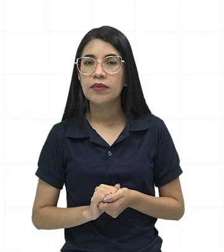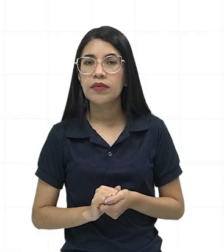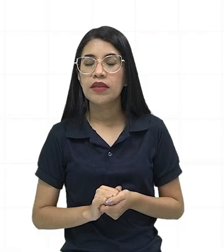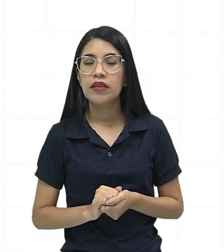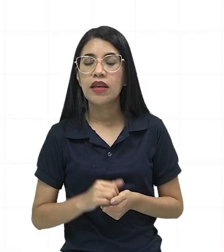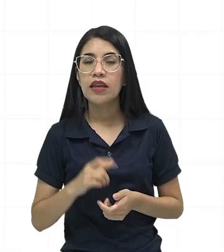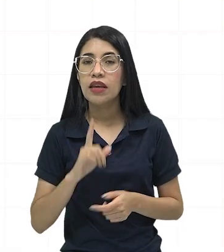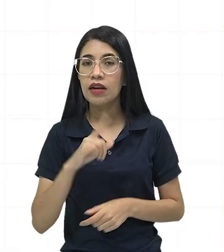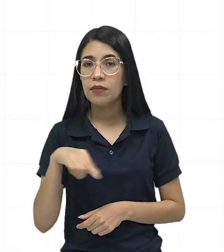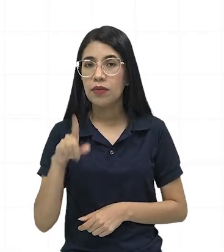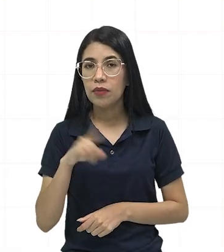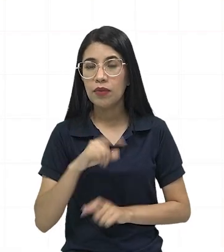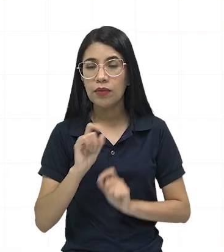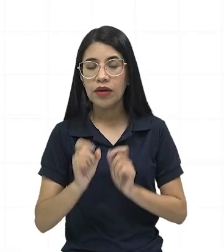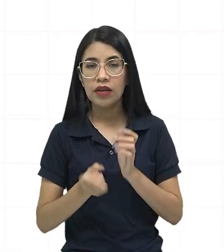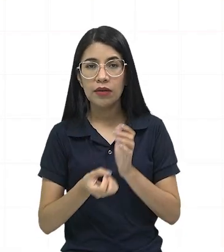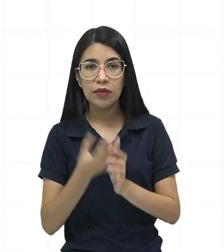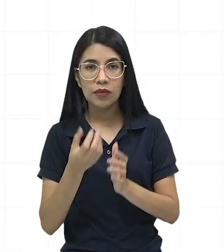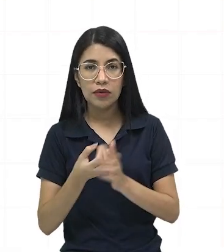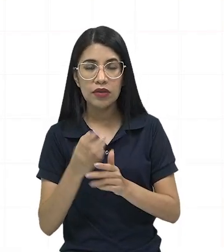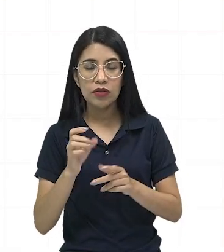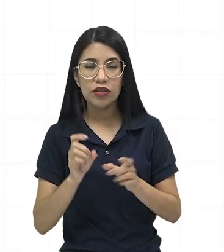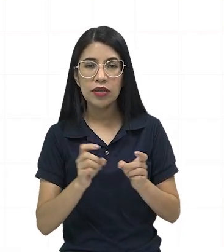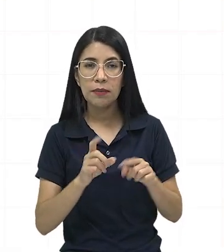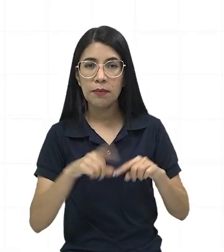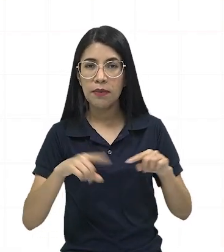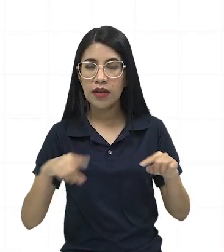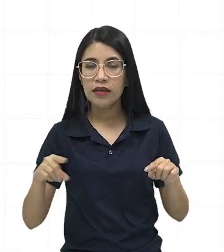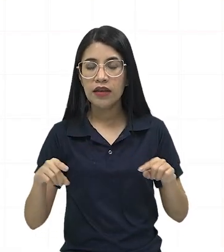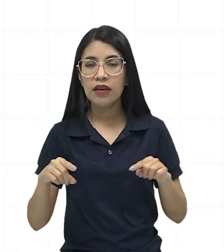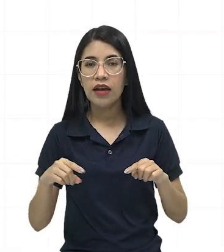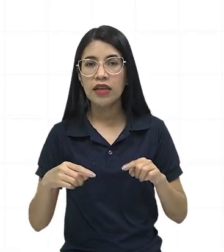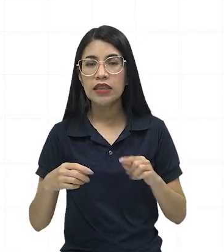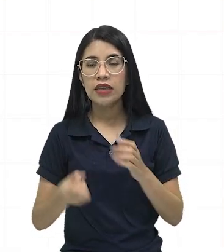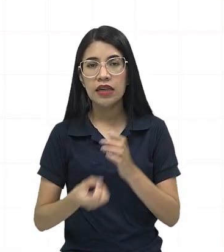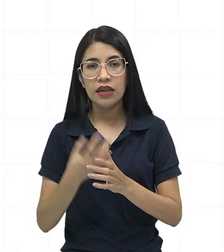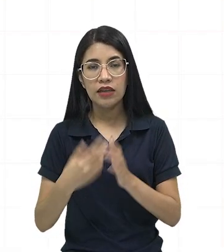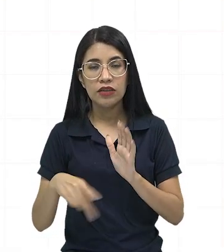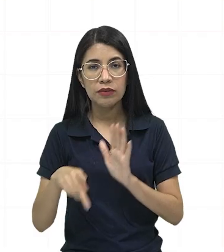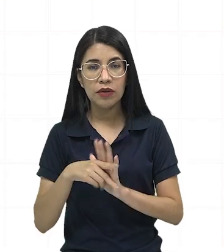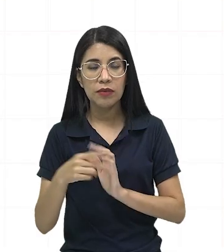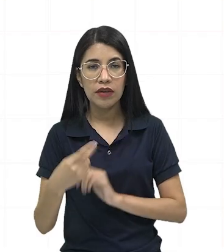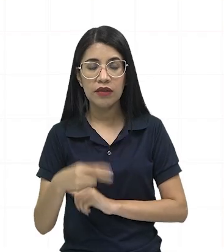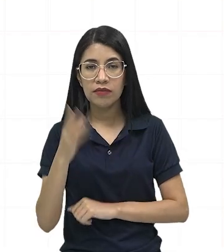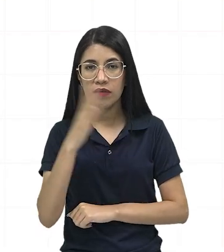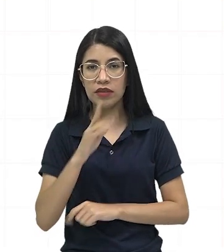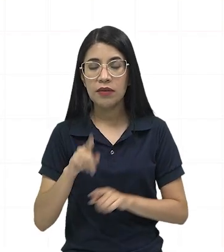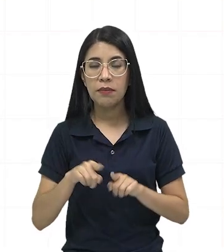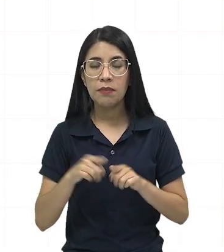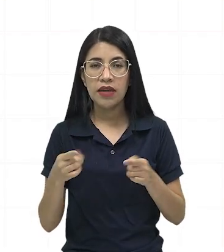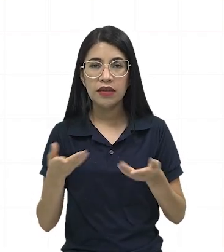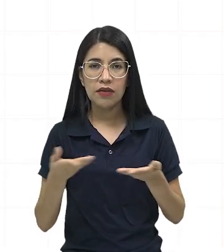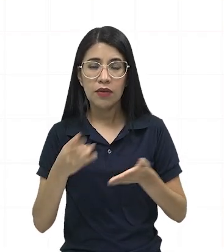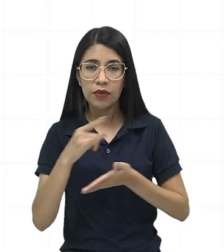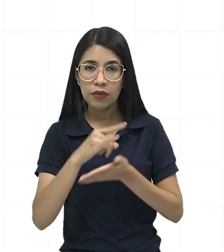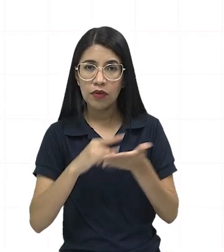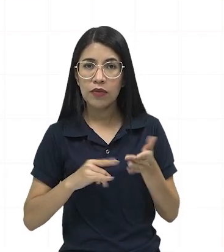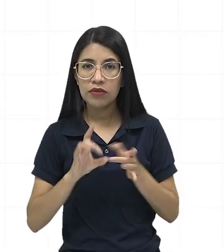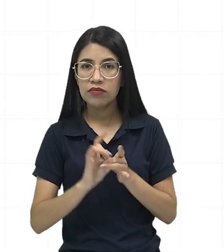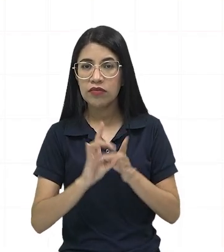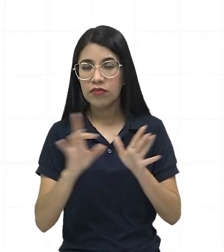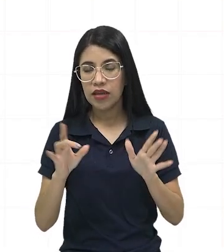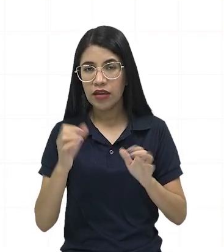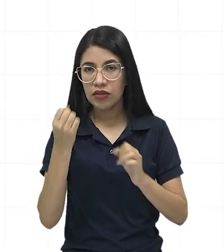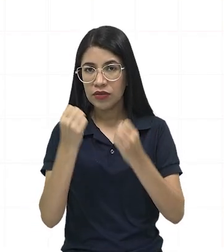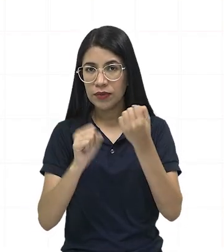I, que proibia a produção de mercadorias manufaturadas no Brasil. né? Agora, esse novo alvará, o alvará de